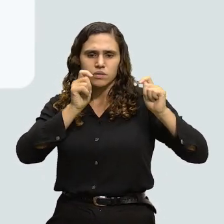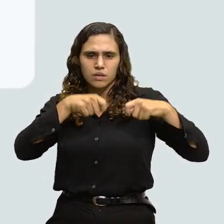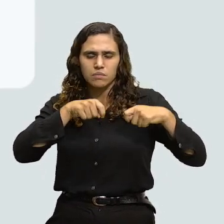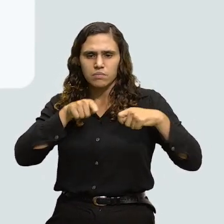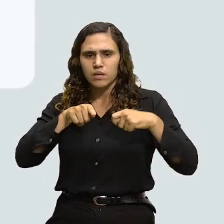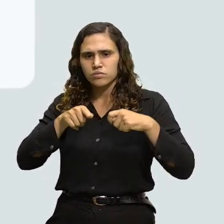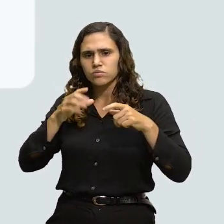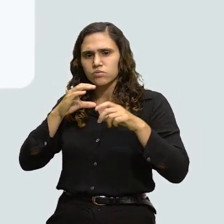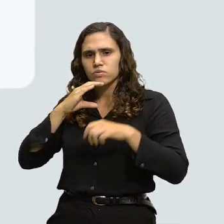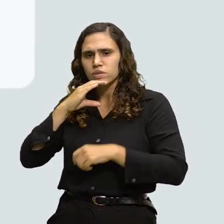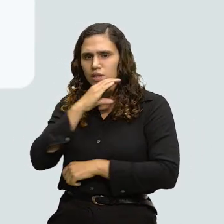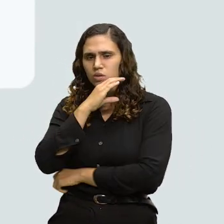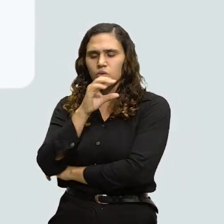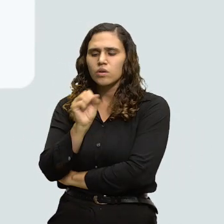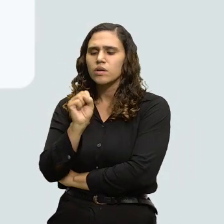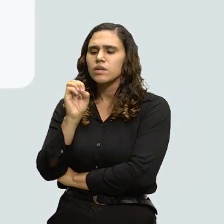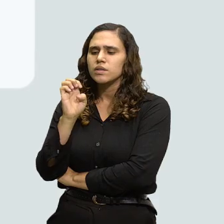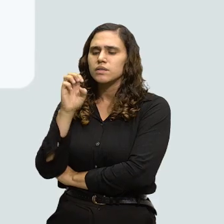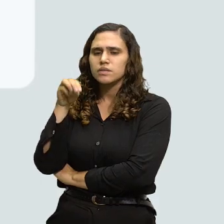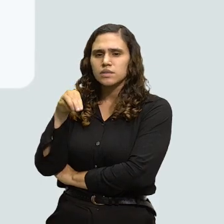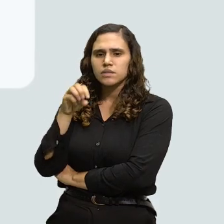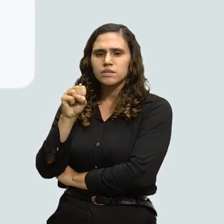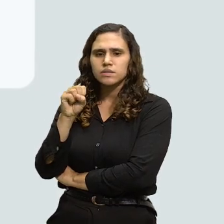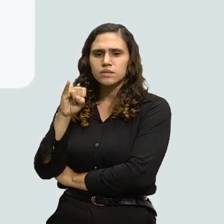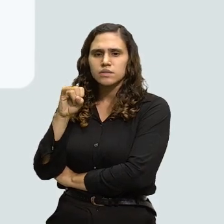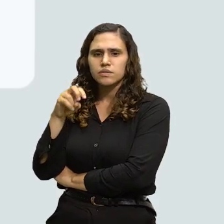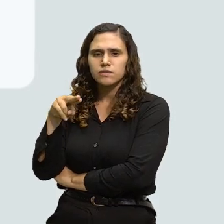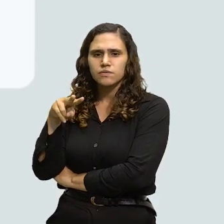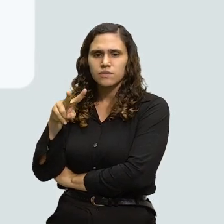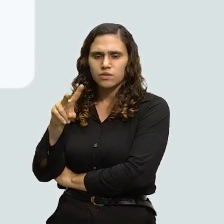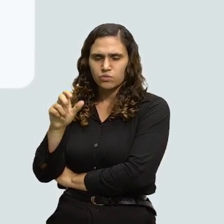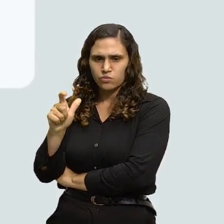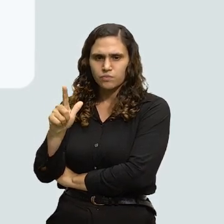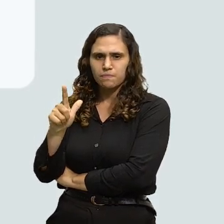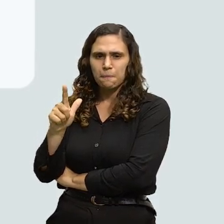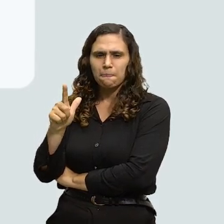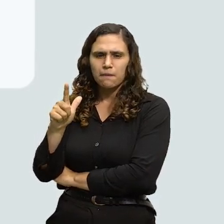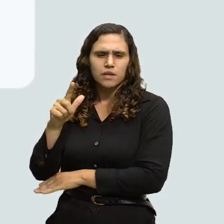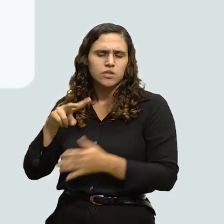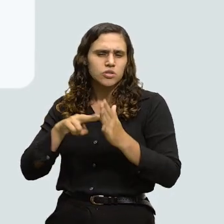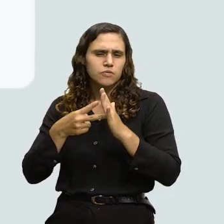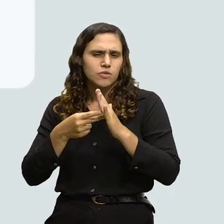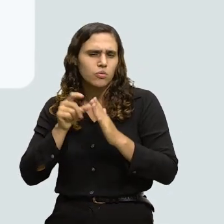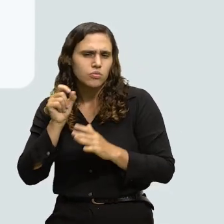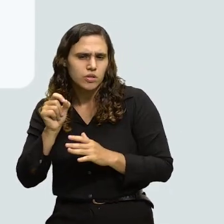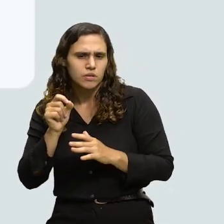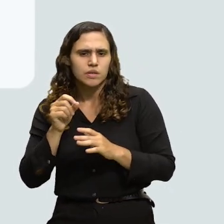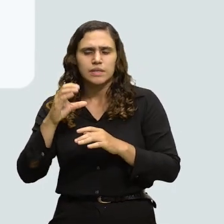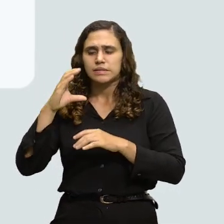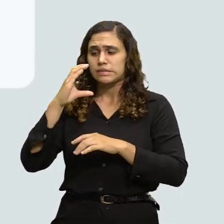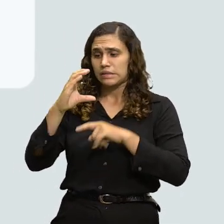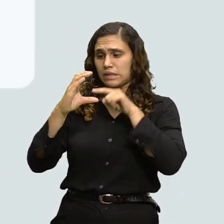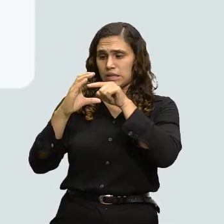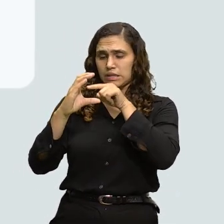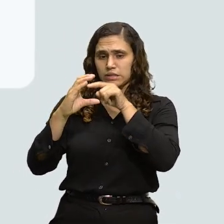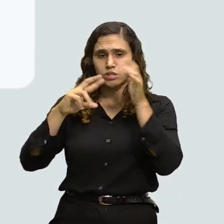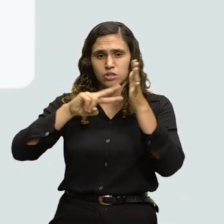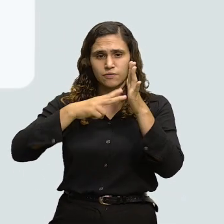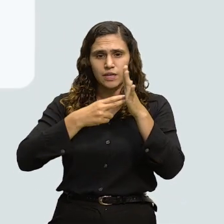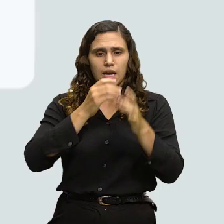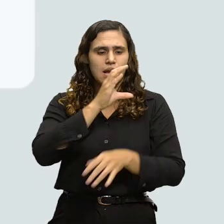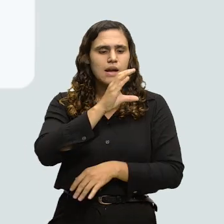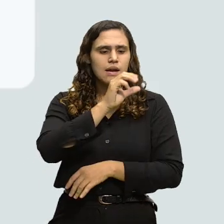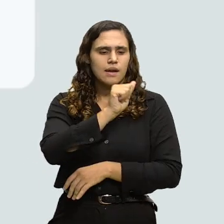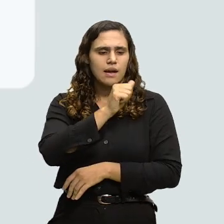o calor específico, a gente chama de Czão. Esse Czão, a gente chama ele de capacidade térmica. Ele é